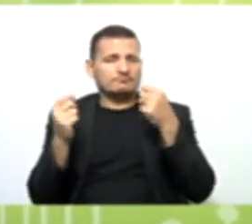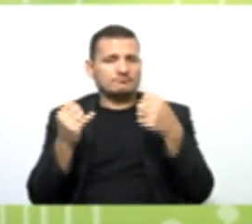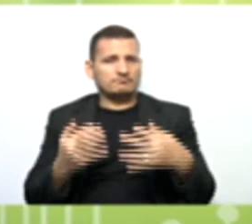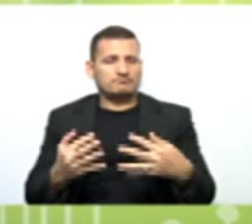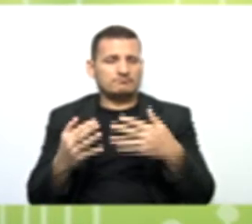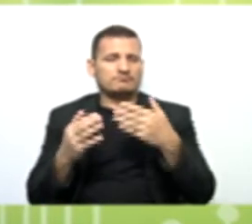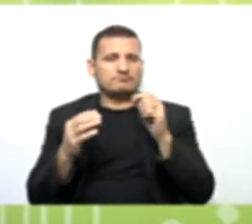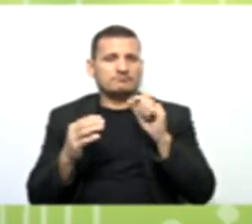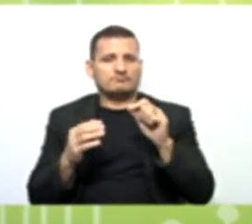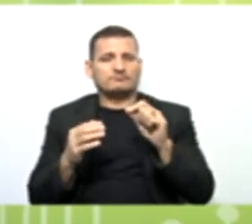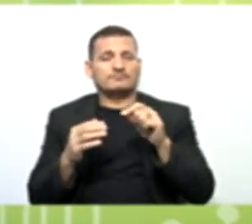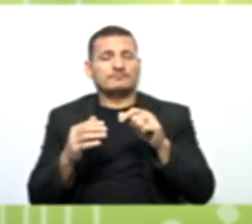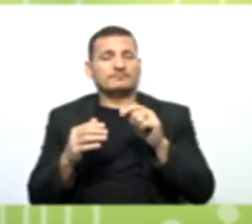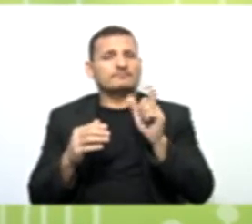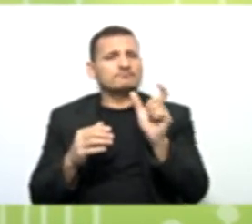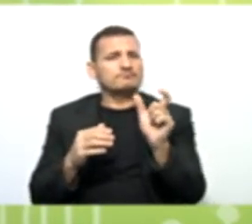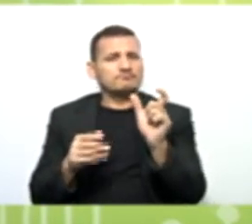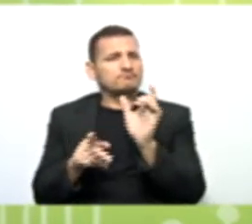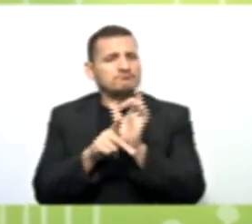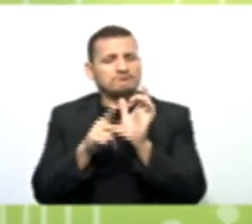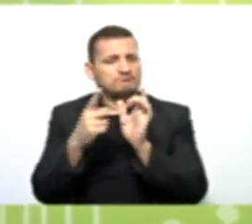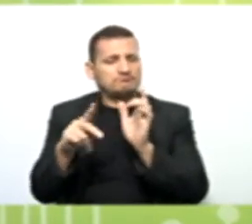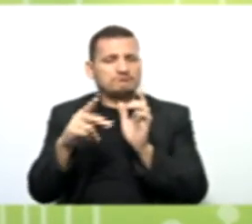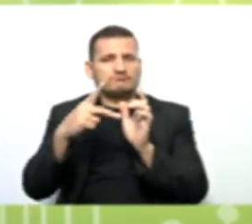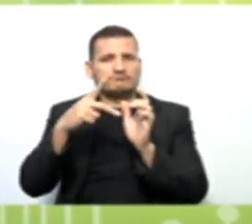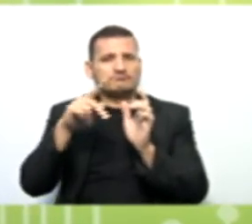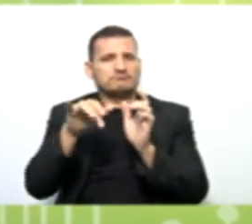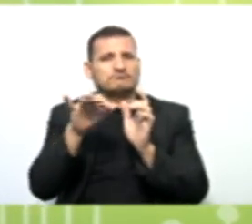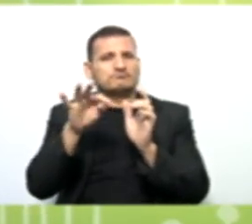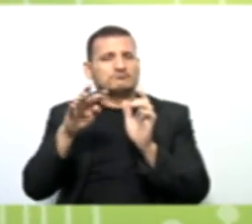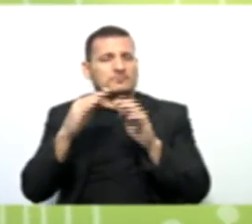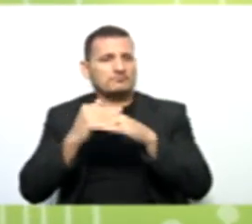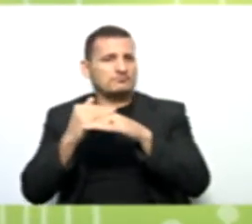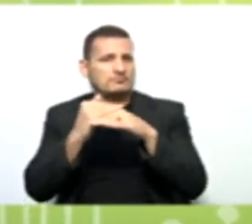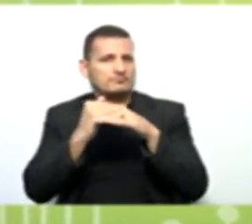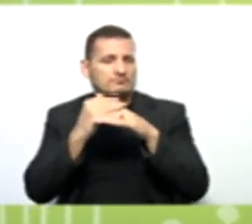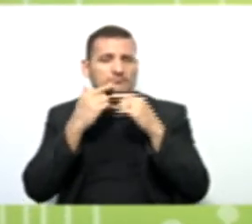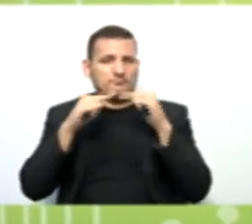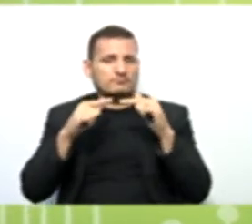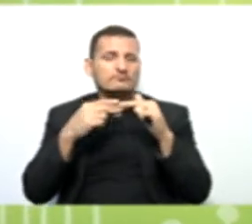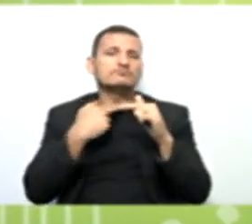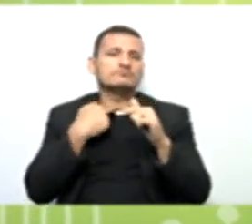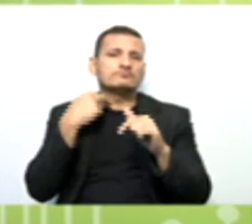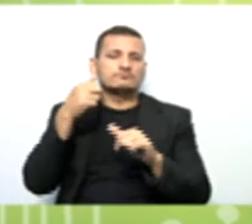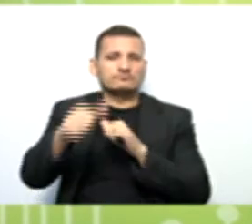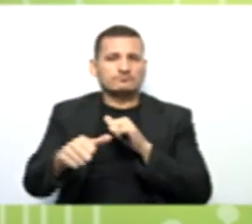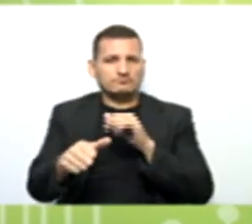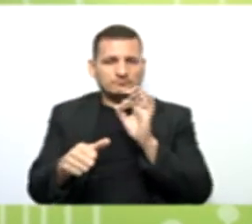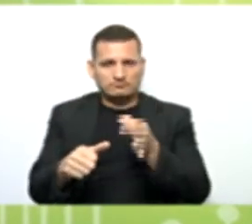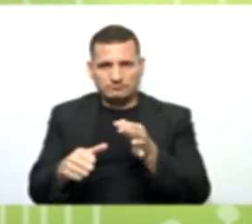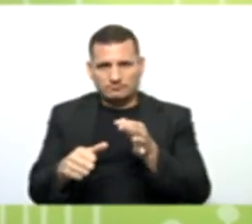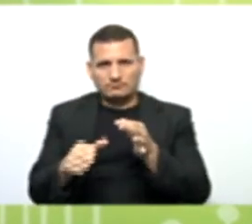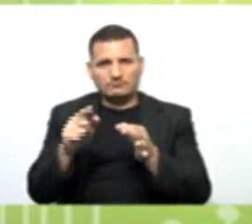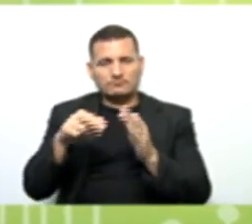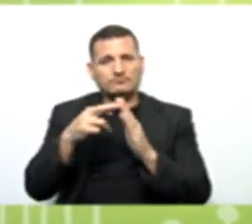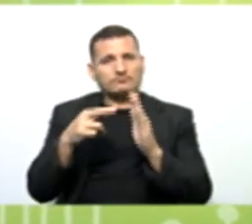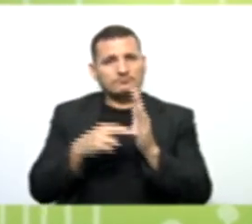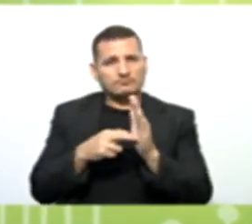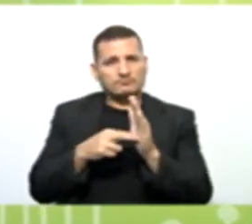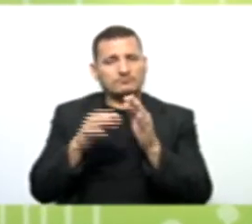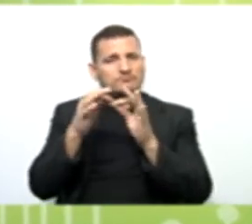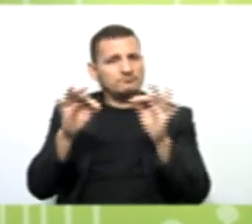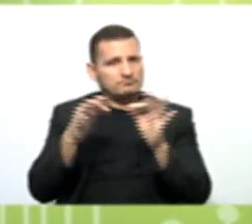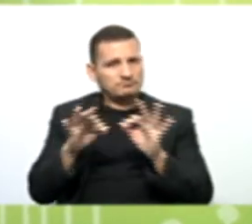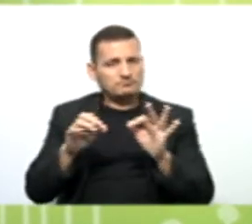que a expressão é dessa forma. É um padrão da linguagem, algo que a gente não pode mudar, beleza? É uma regra sintática